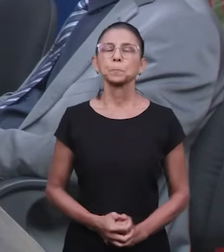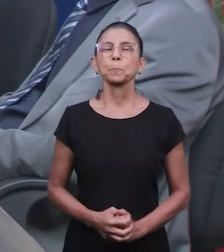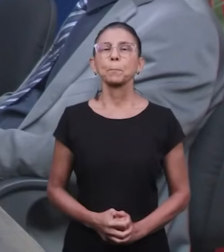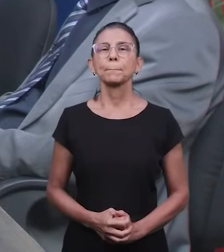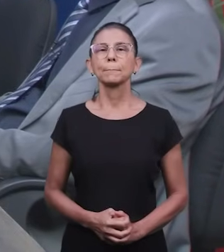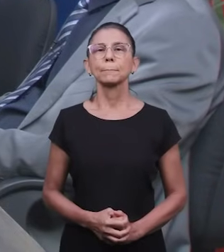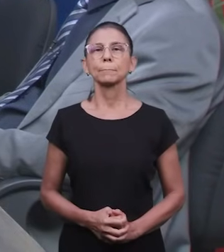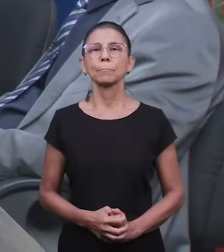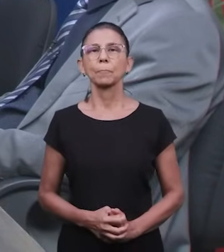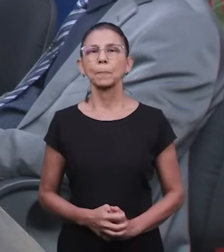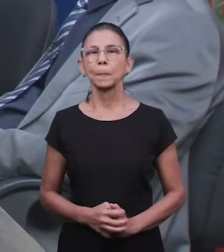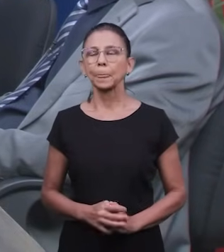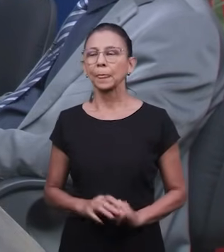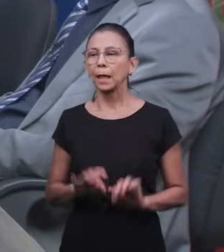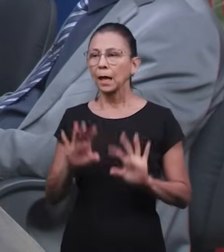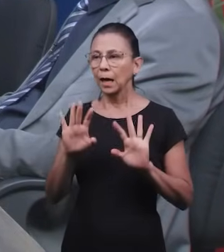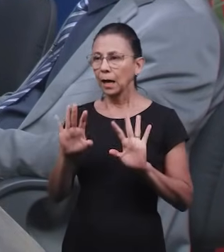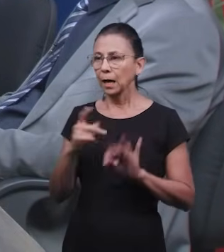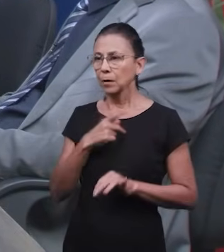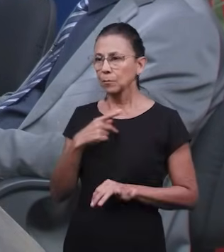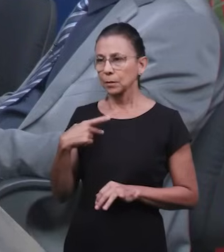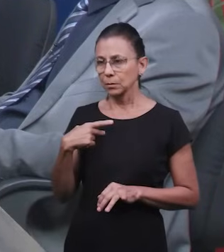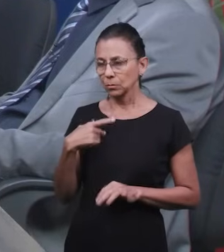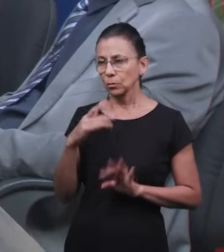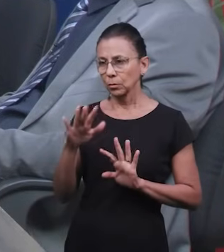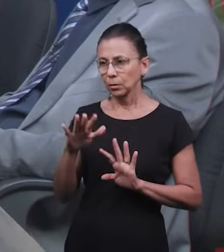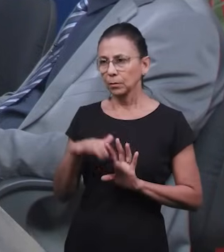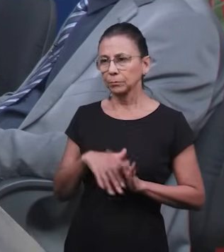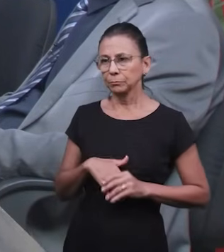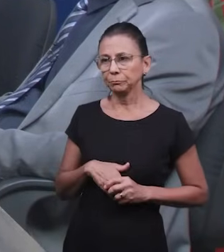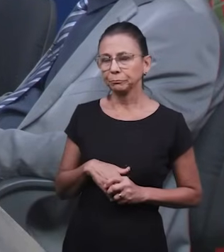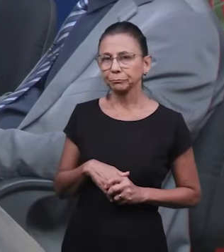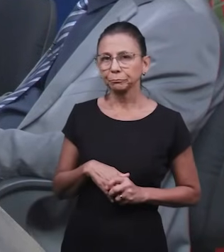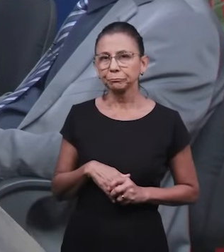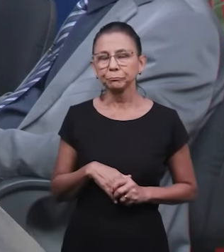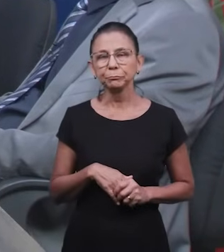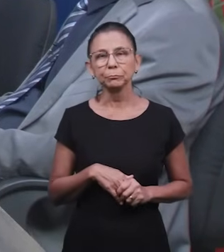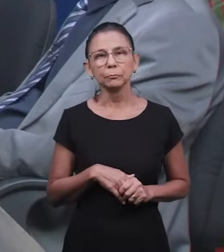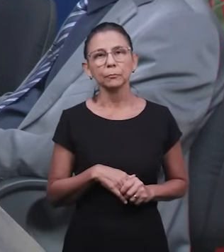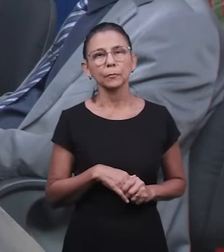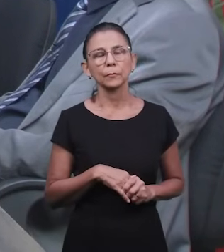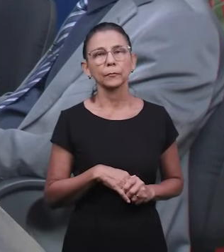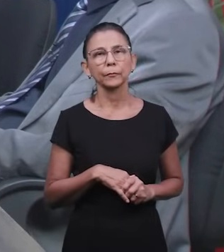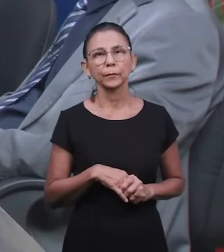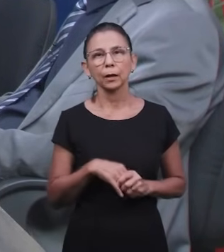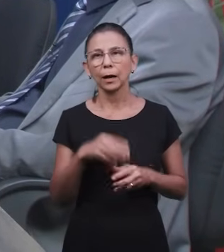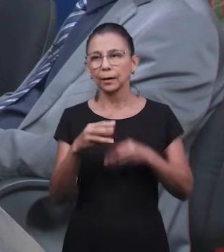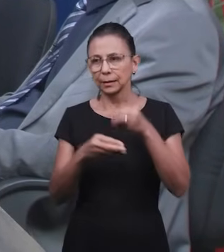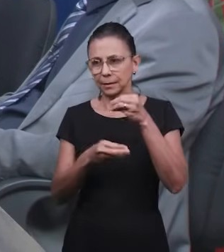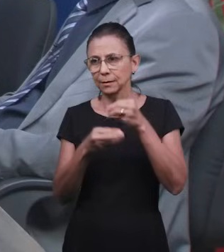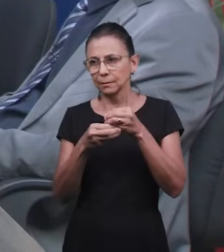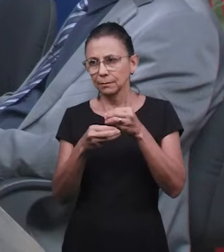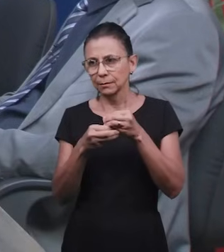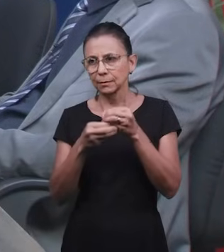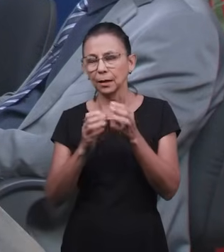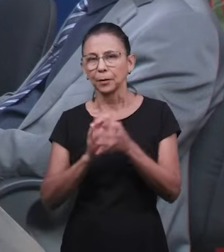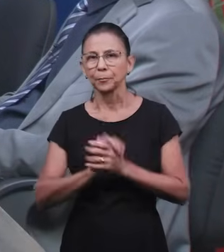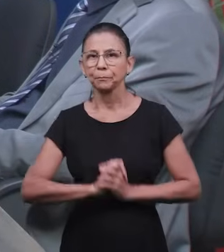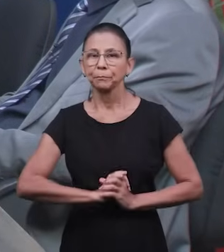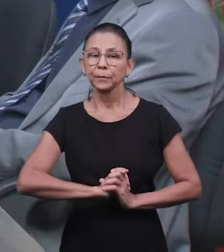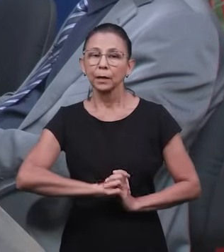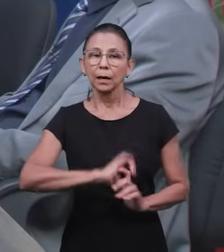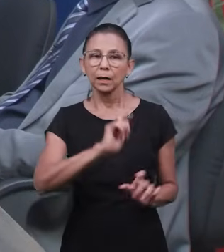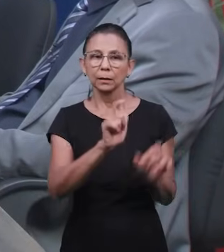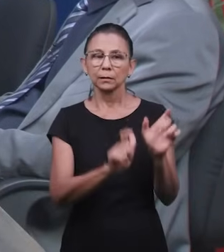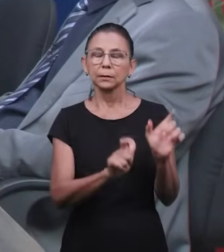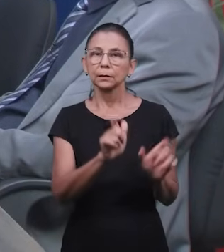atendido. Pastor Paulo, o senhor permite assim que chama a atenção que as pessoas, apesar de elas terem